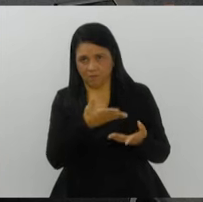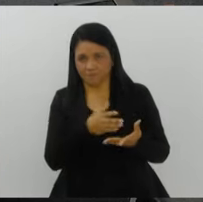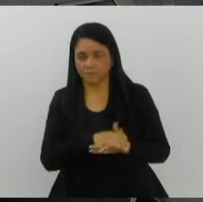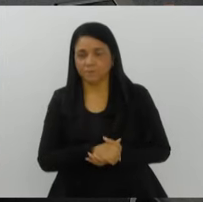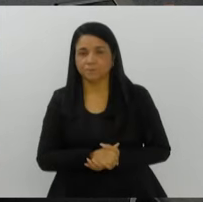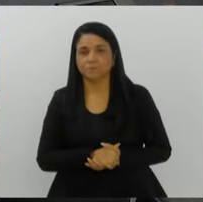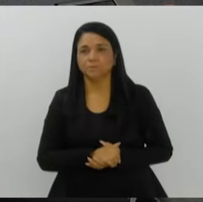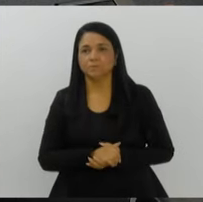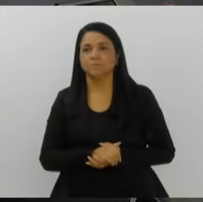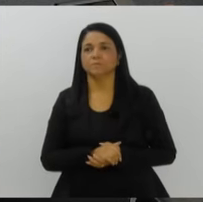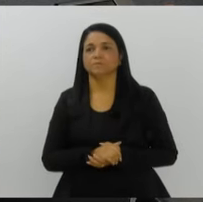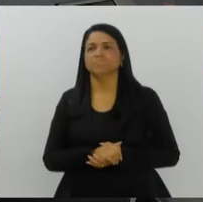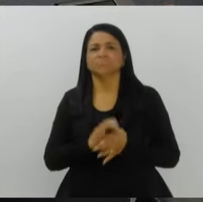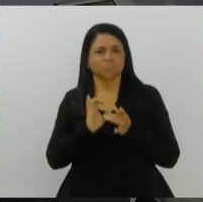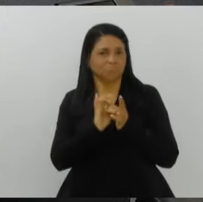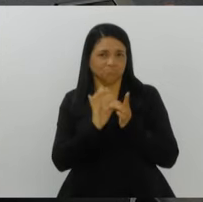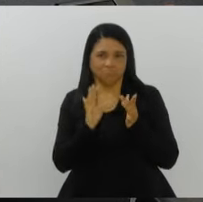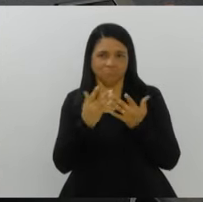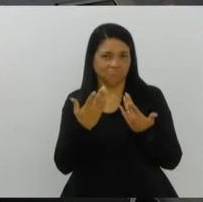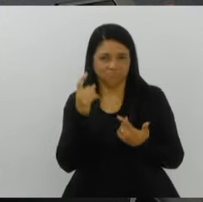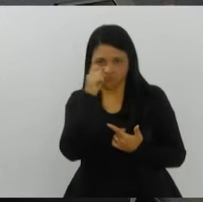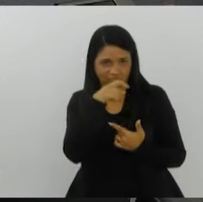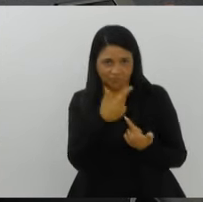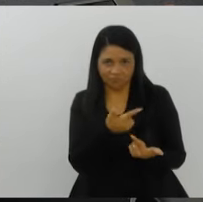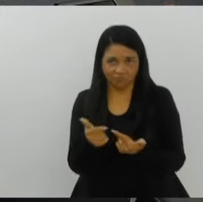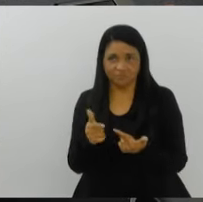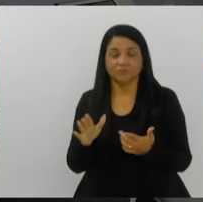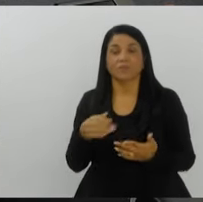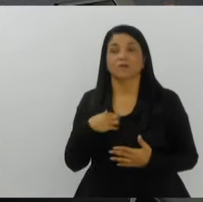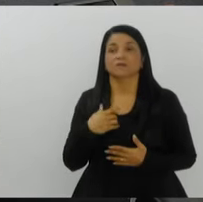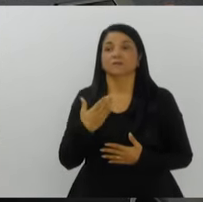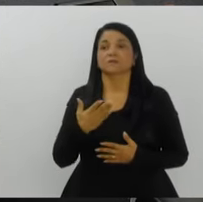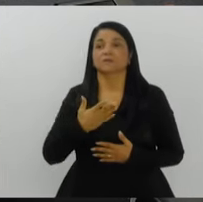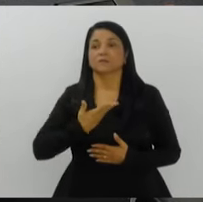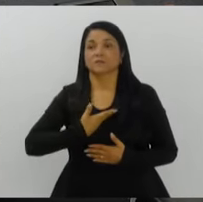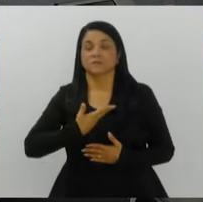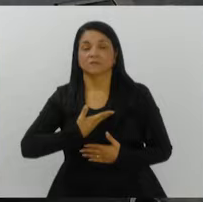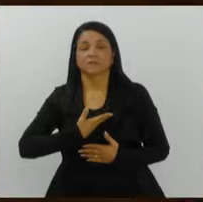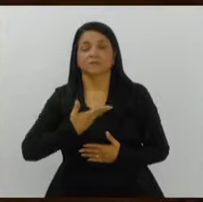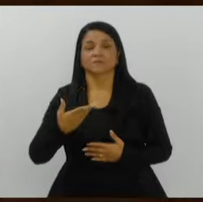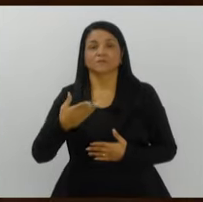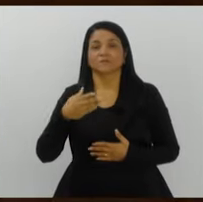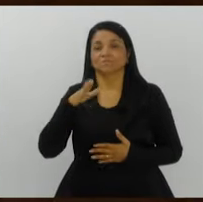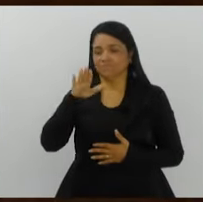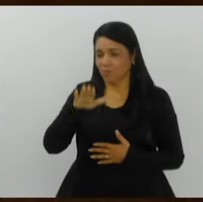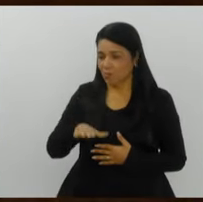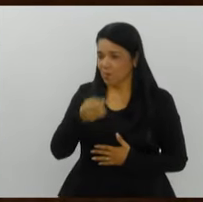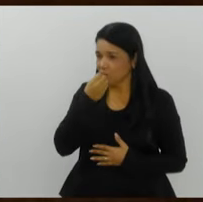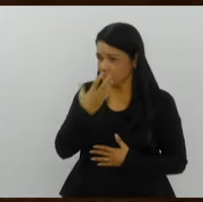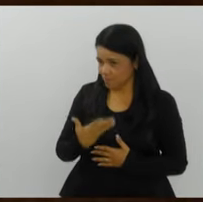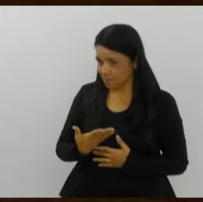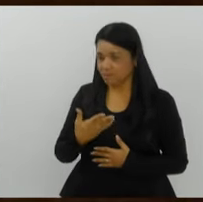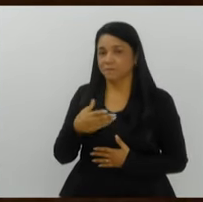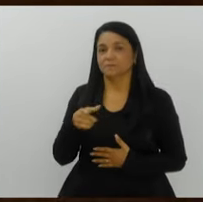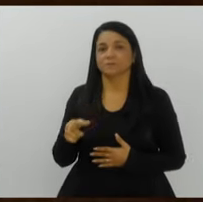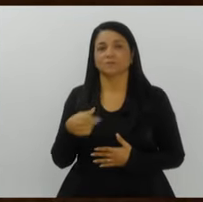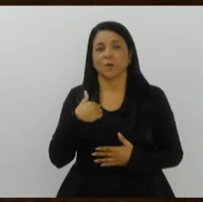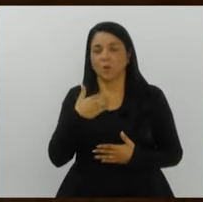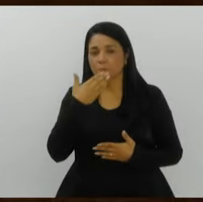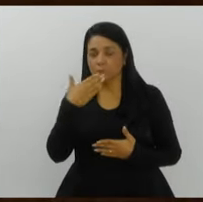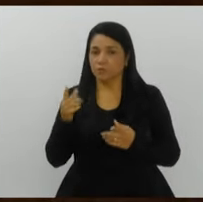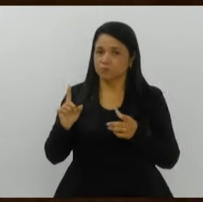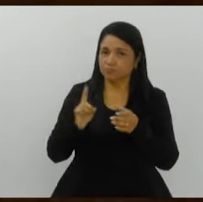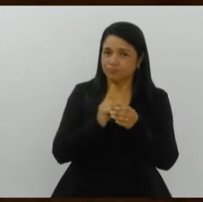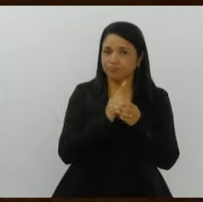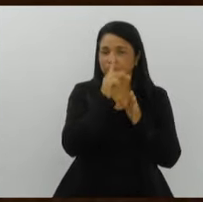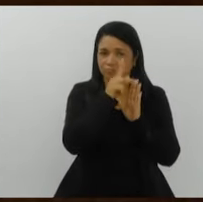Boa tarde, senhora presidente. Deputado Jordi. Boa tarde, deputado nobre amigo, doutor Serginho. Gostaria também de pedir coautoria nesse